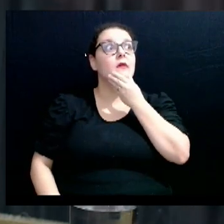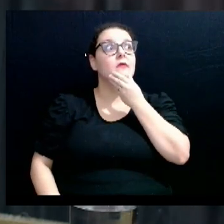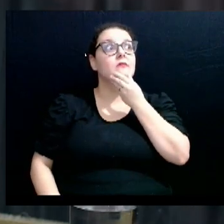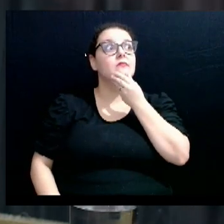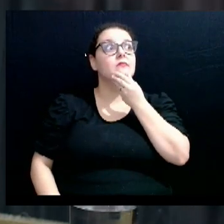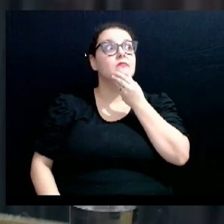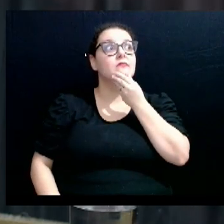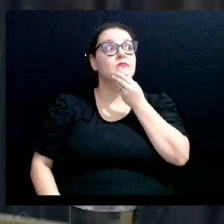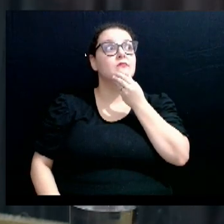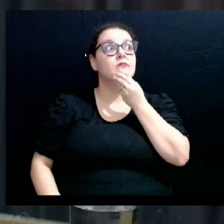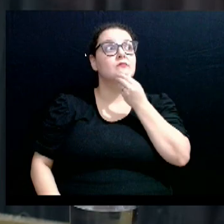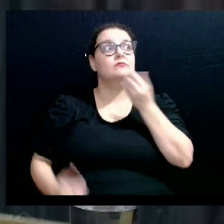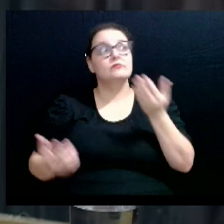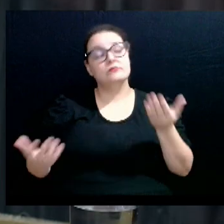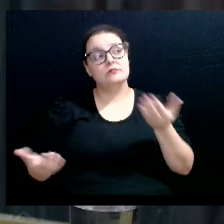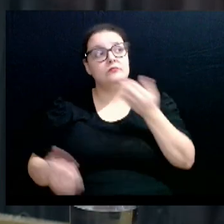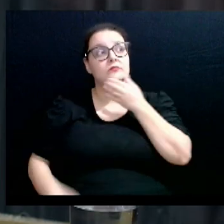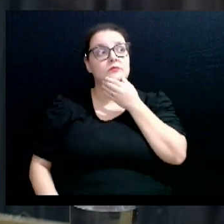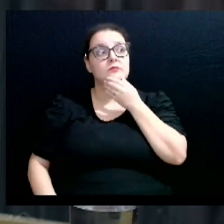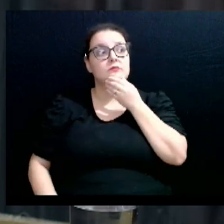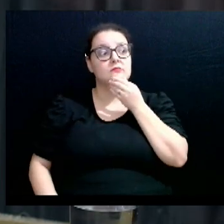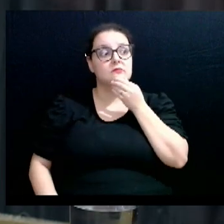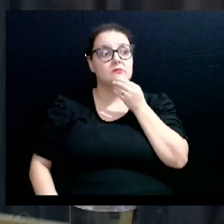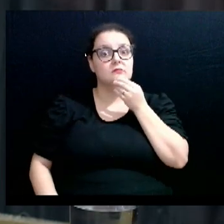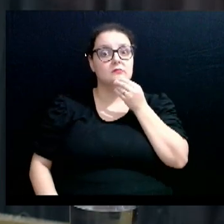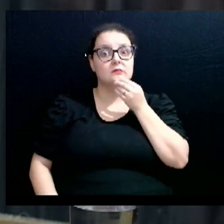ele entra numa fusão, né,